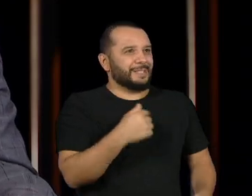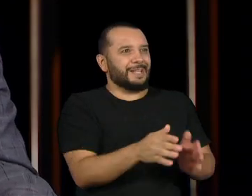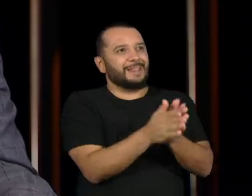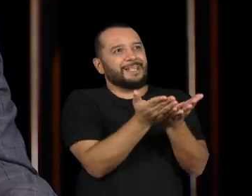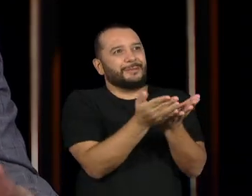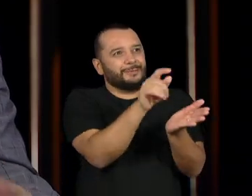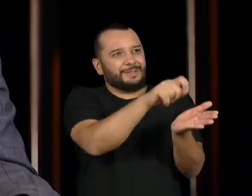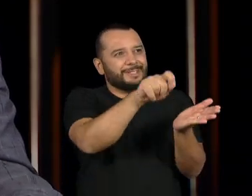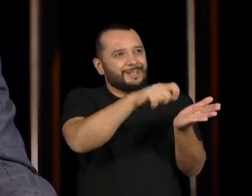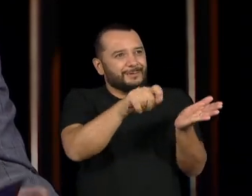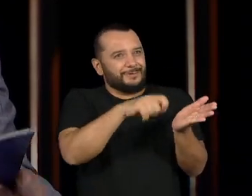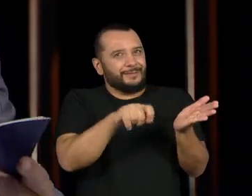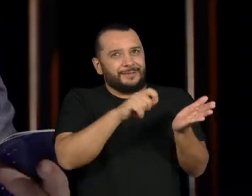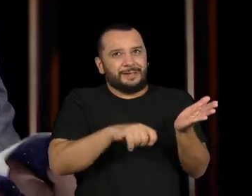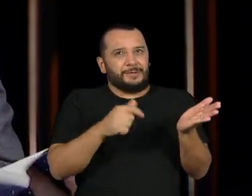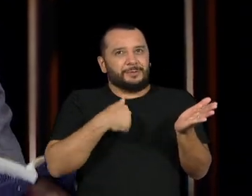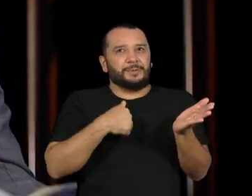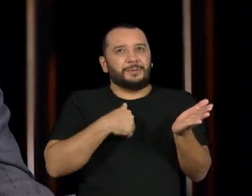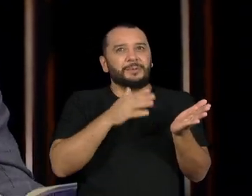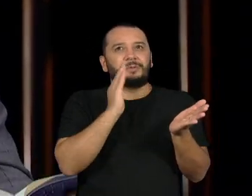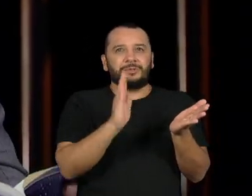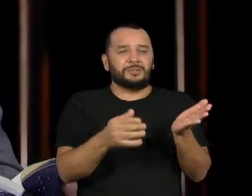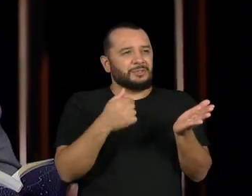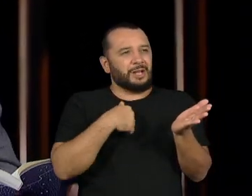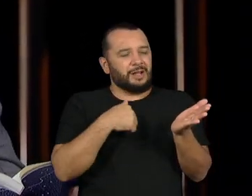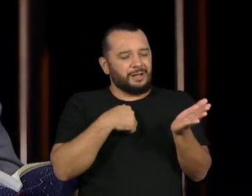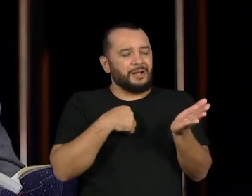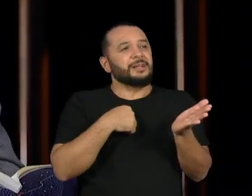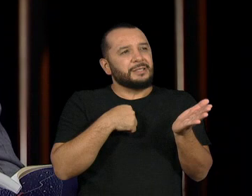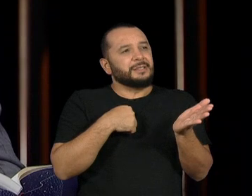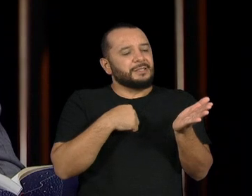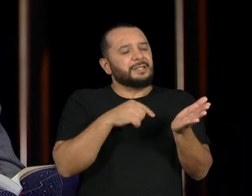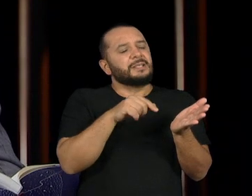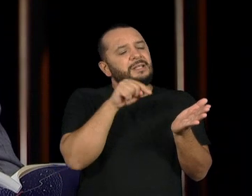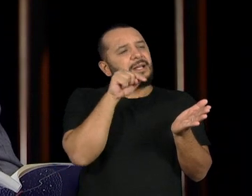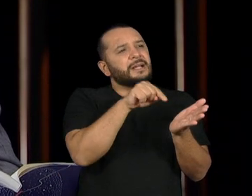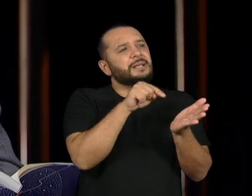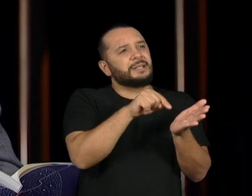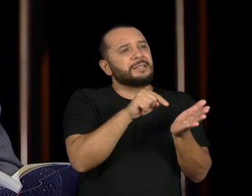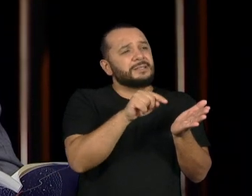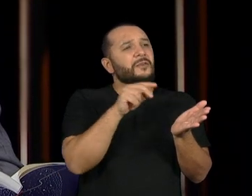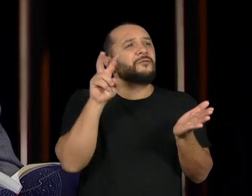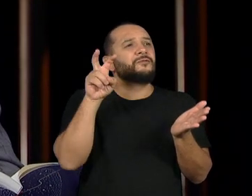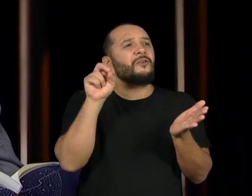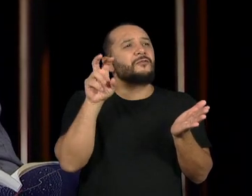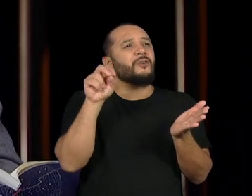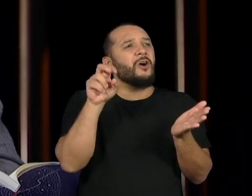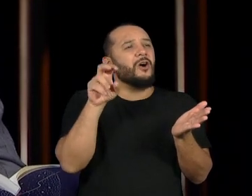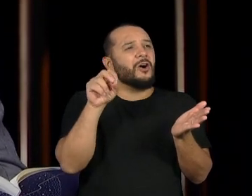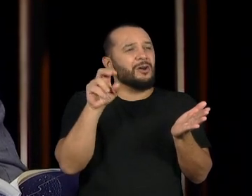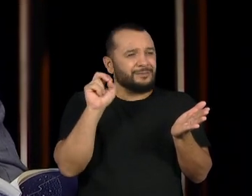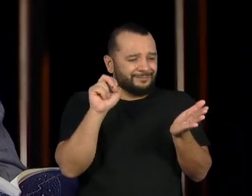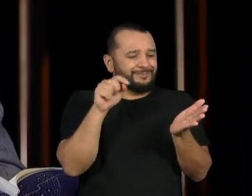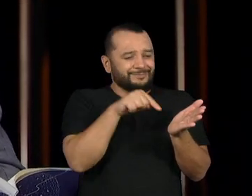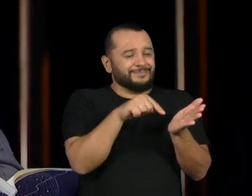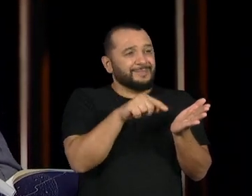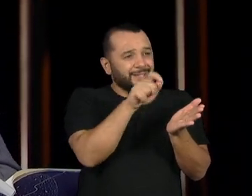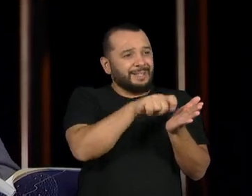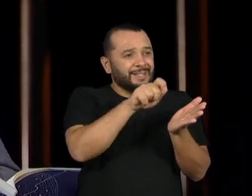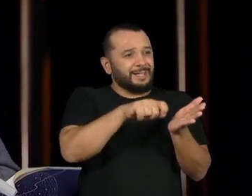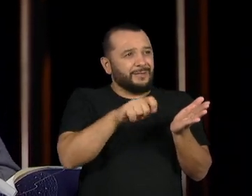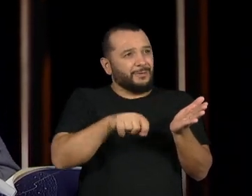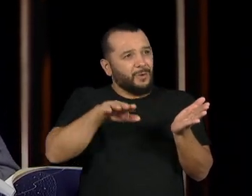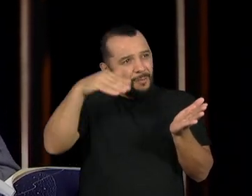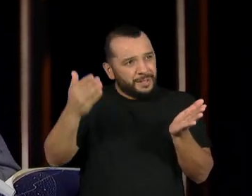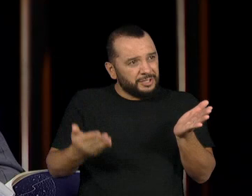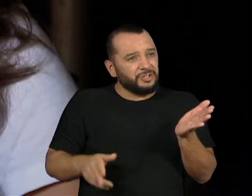livro. E é uma dedicatória muito legal. Dedico esse diário à minha avó e àquelas que guardam